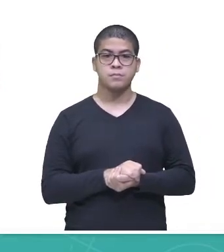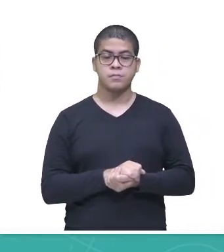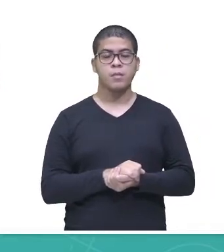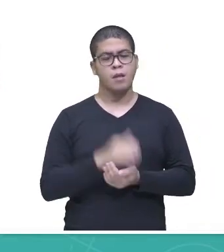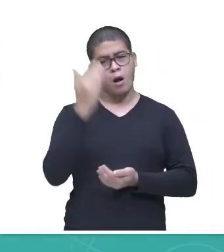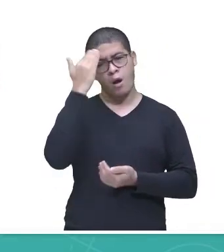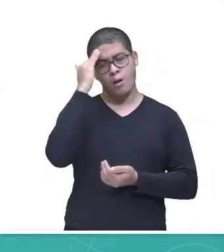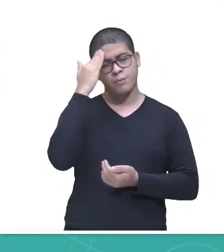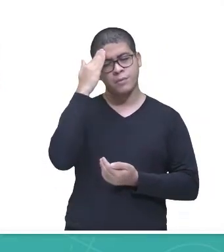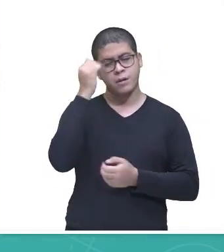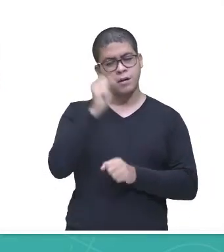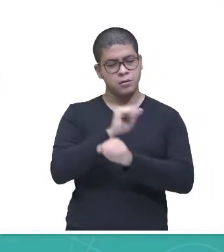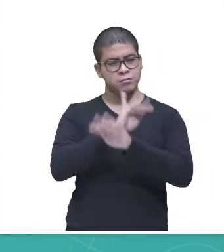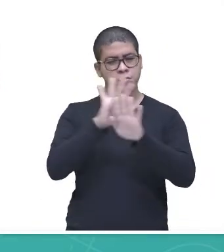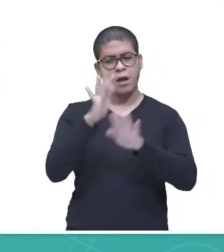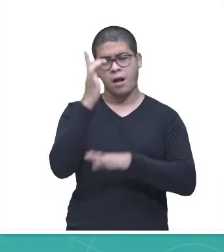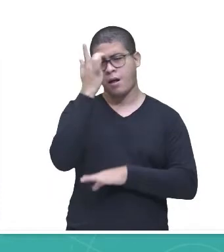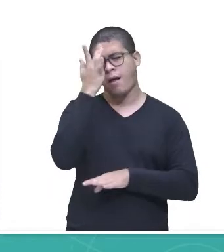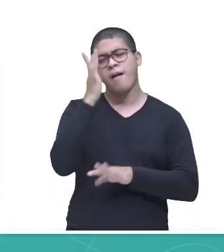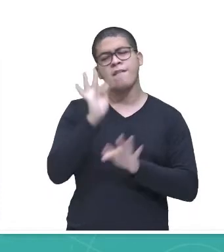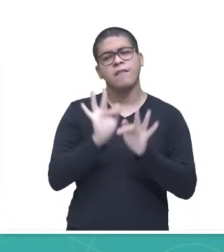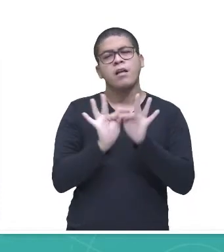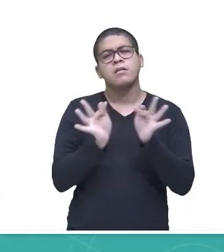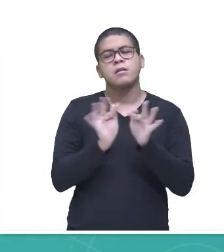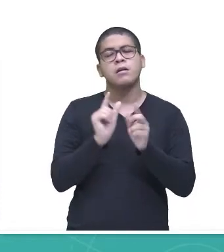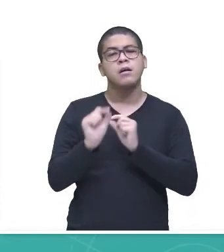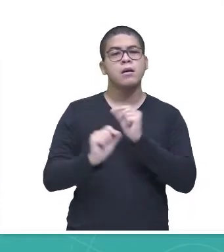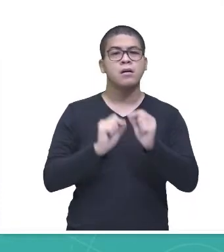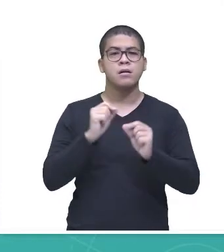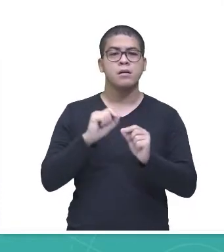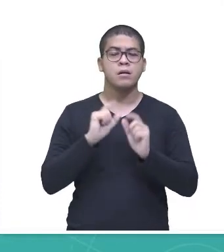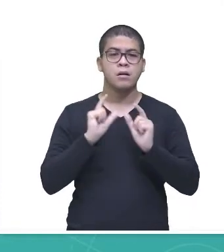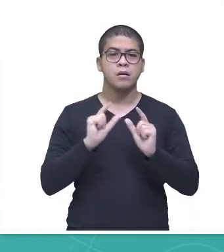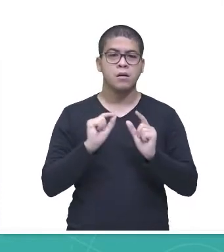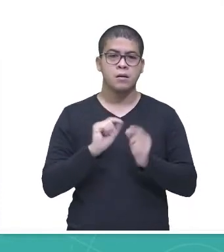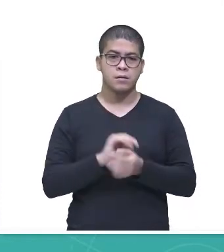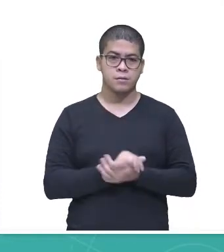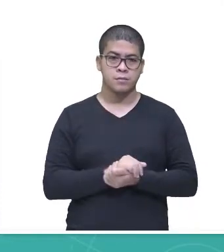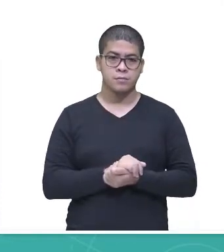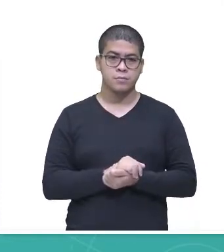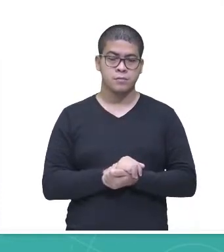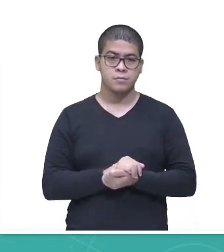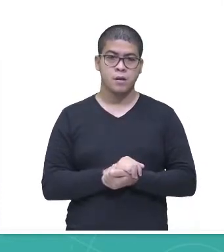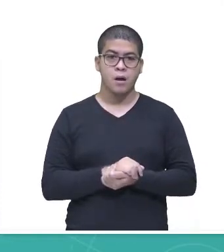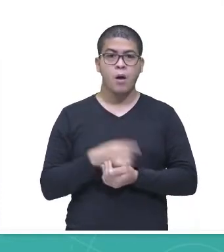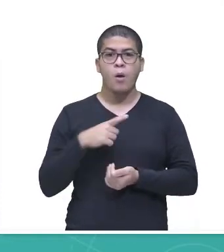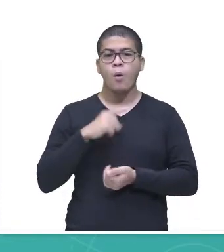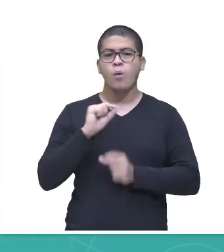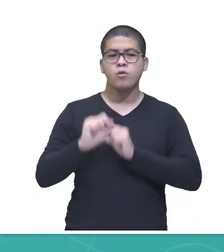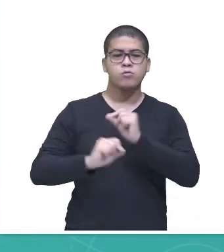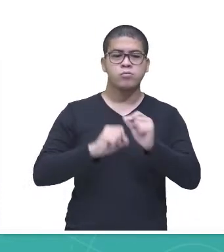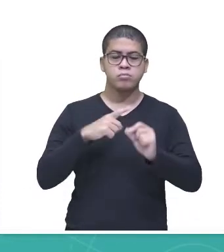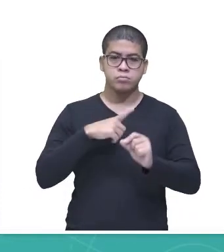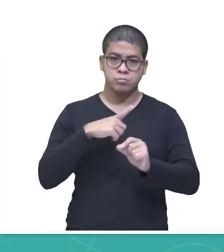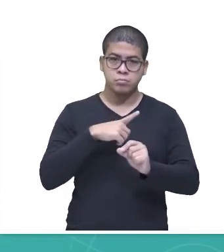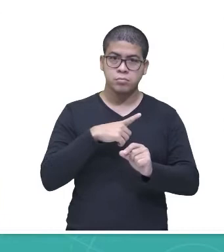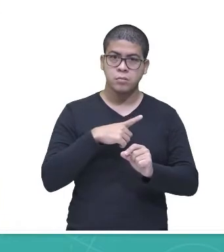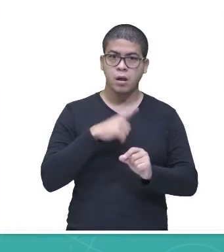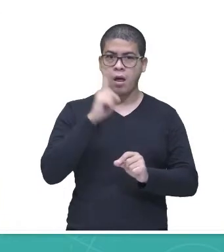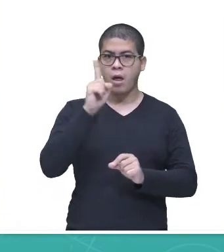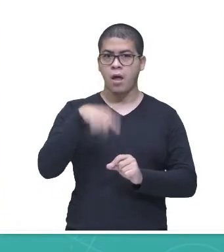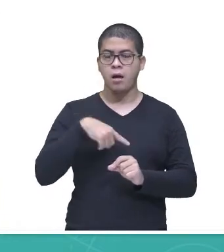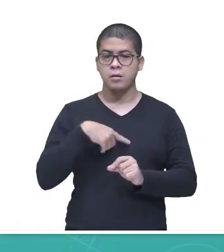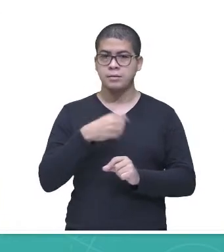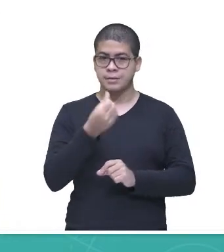Então, viram só, né? É bem simples da gente fazer a soma. Quando completar lá os 60 minutos, a gente transforma esses 60